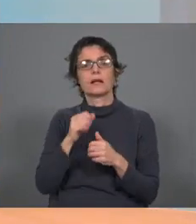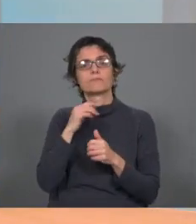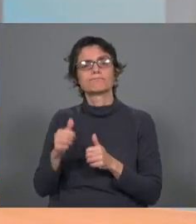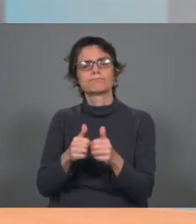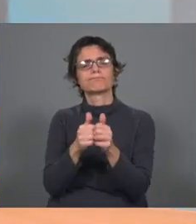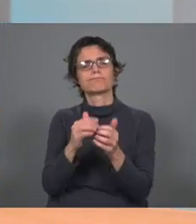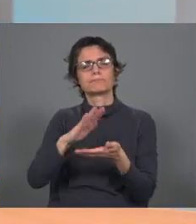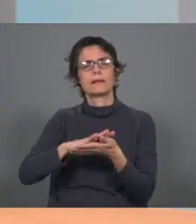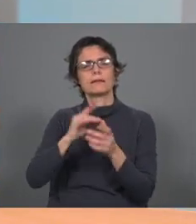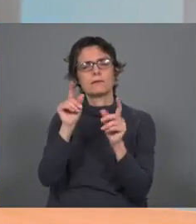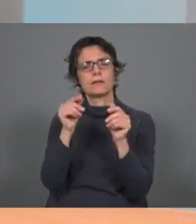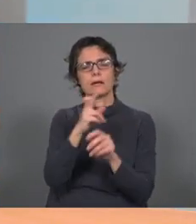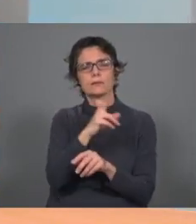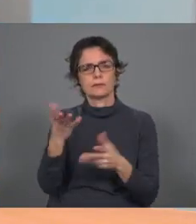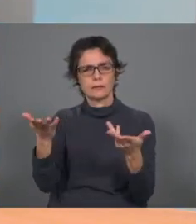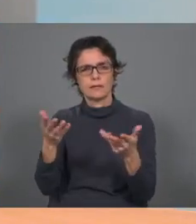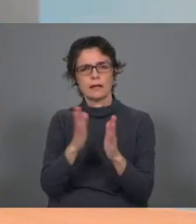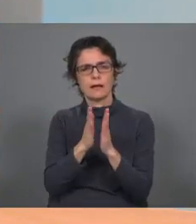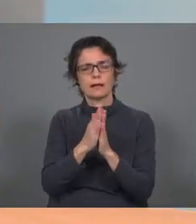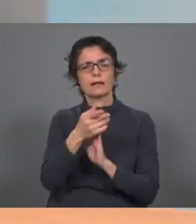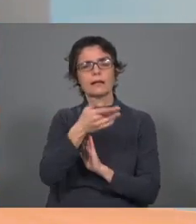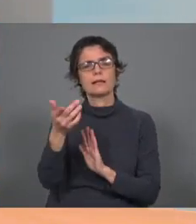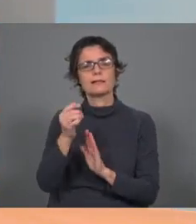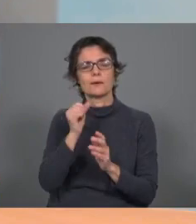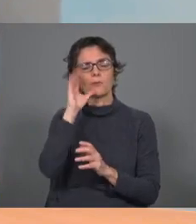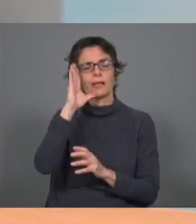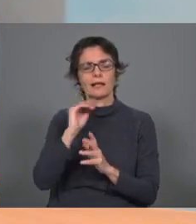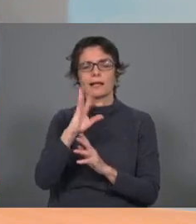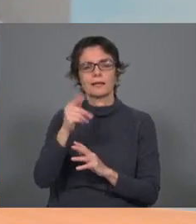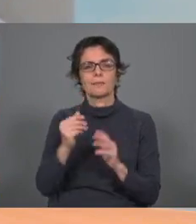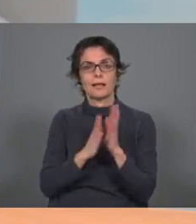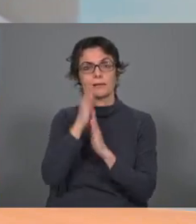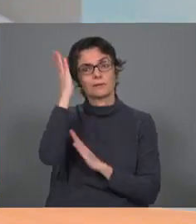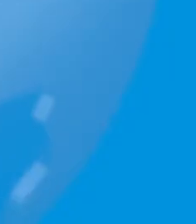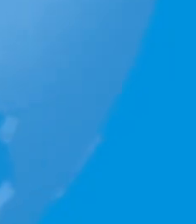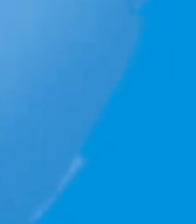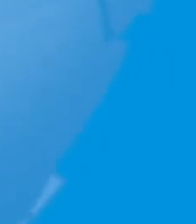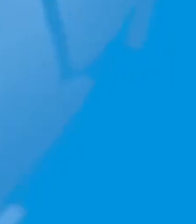a edição rádio do programa Eclésia. Tenha então uma muito boa tarde e até amanhã, se Deus quiser.